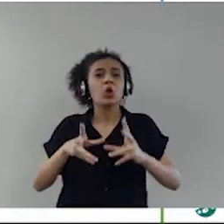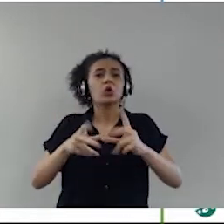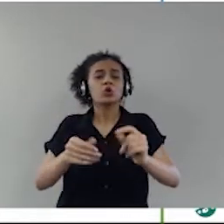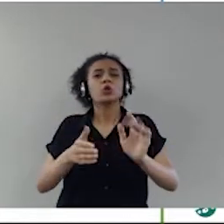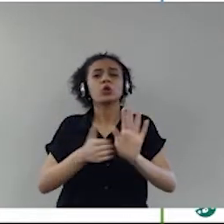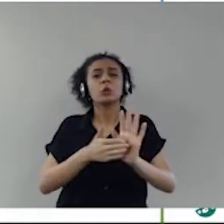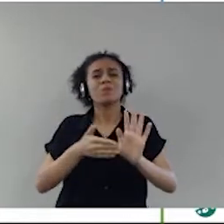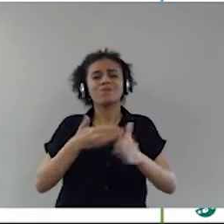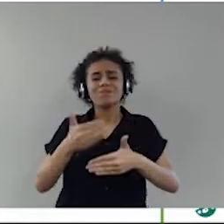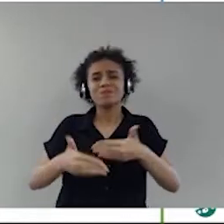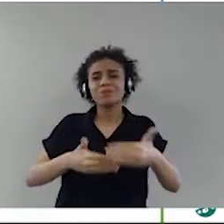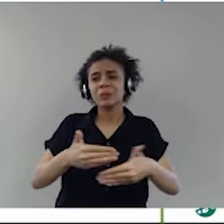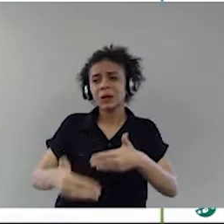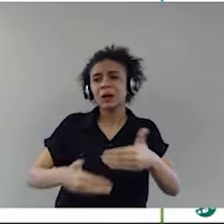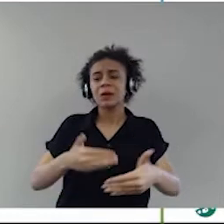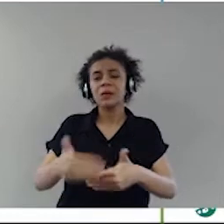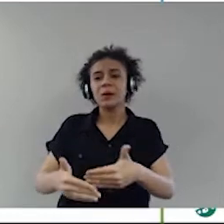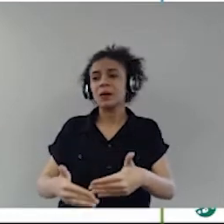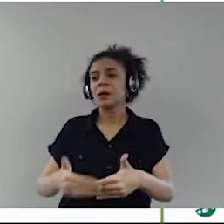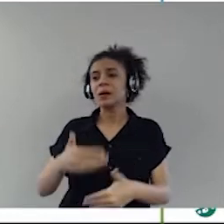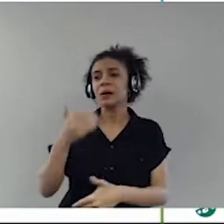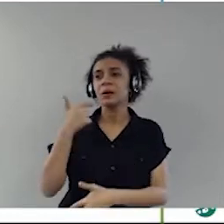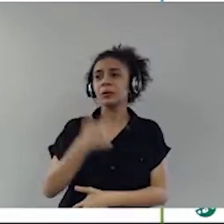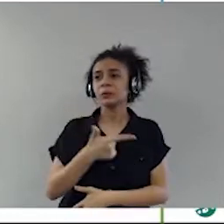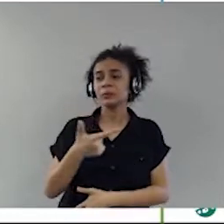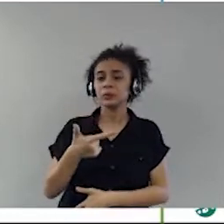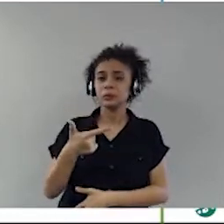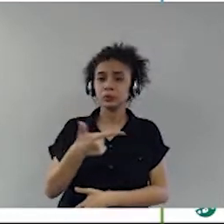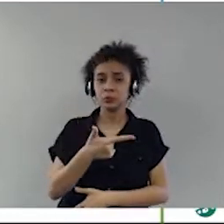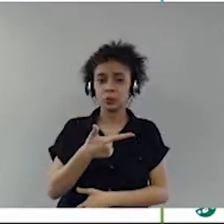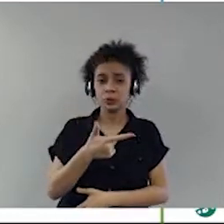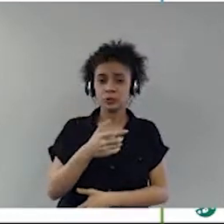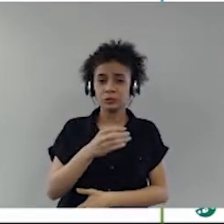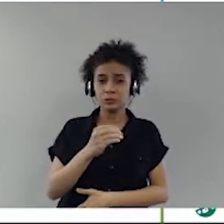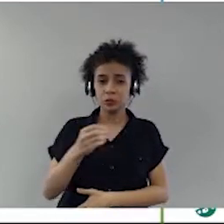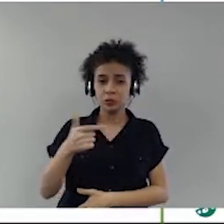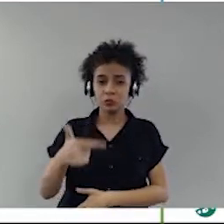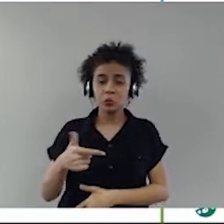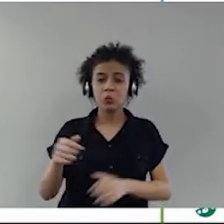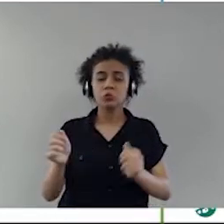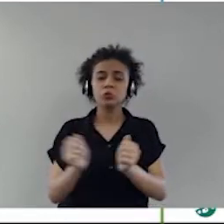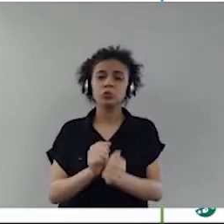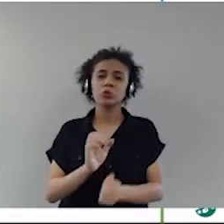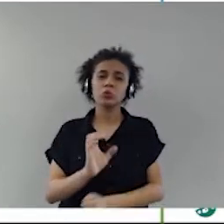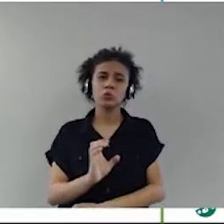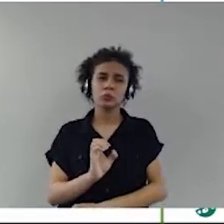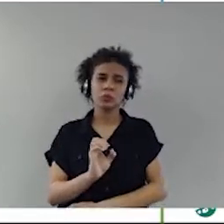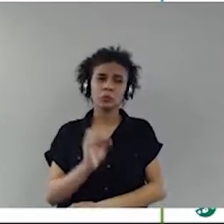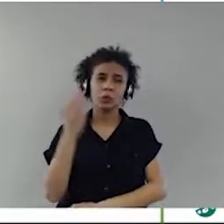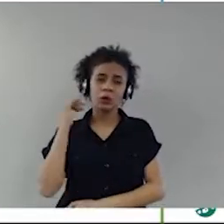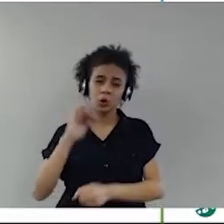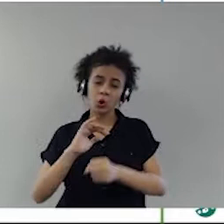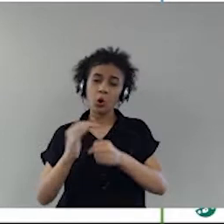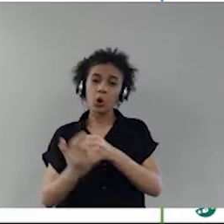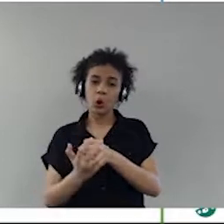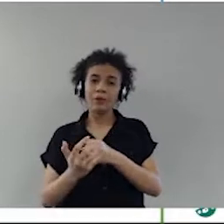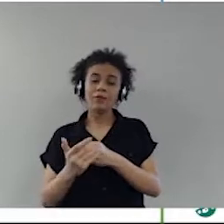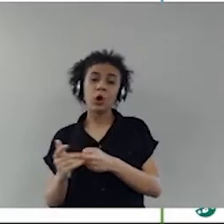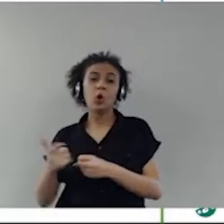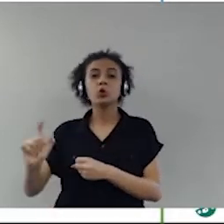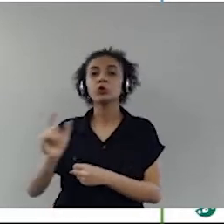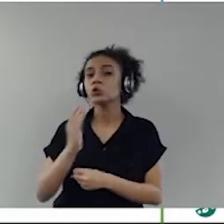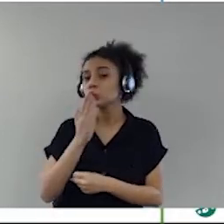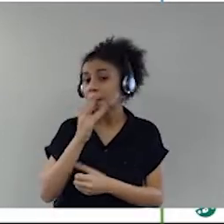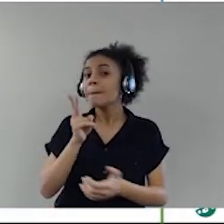processo aqui, em 2002, com a SARS-CoV-1, que era o coronavírus, que também é